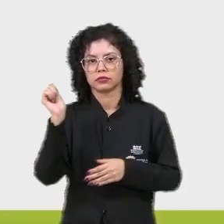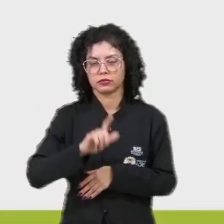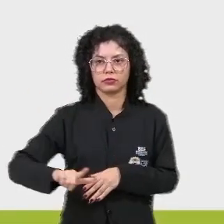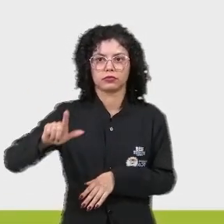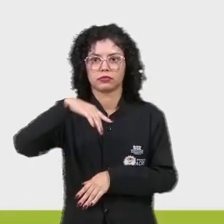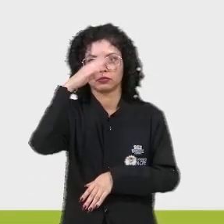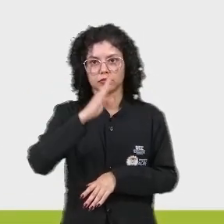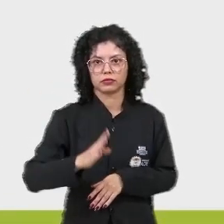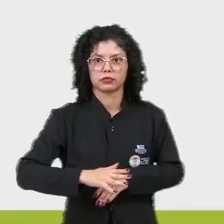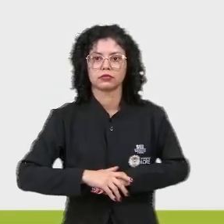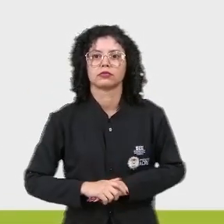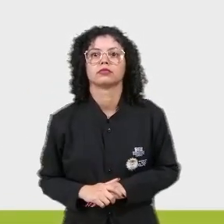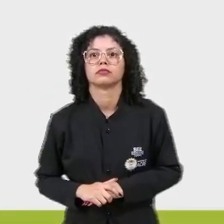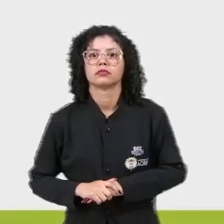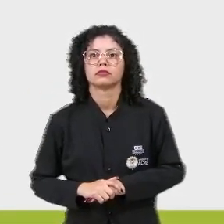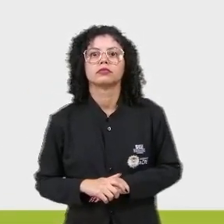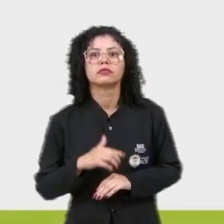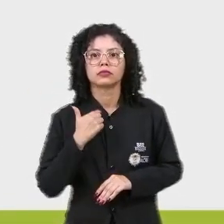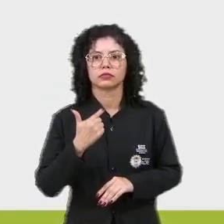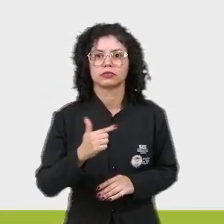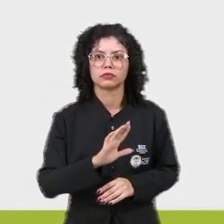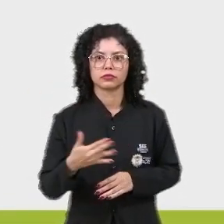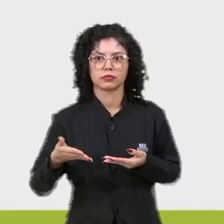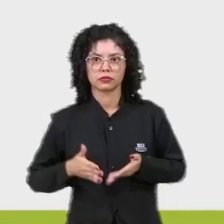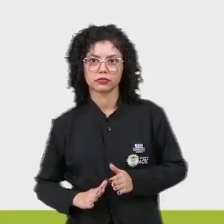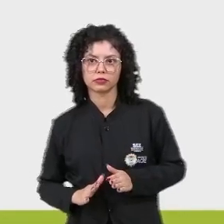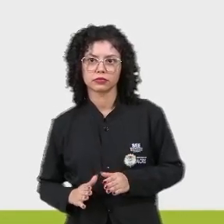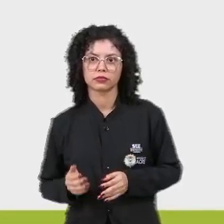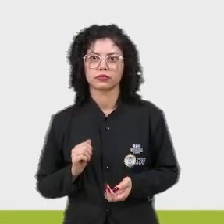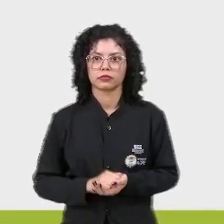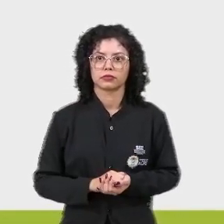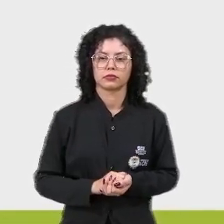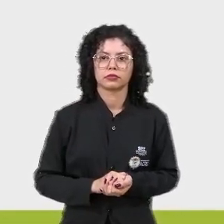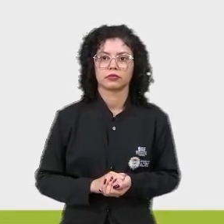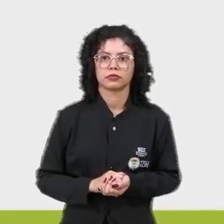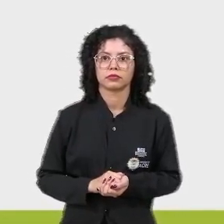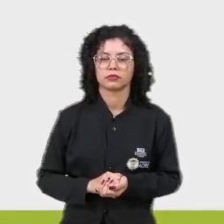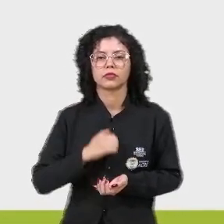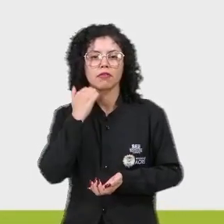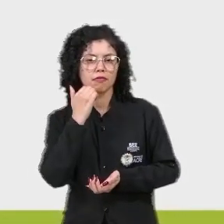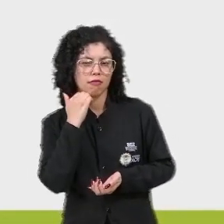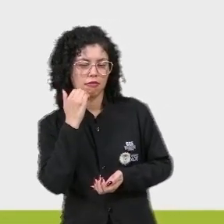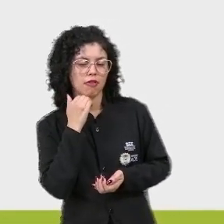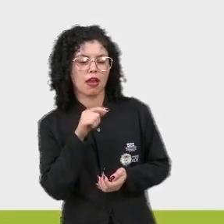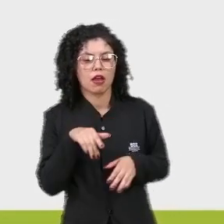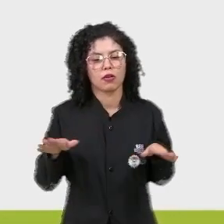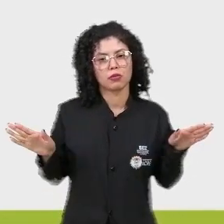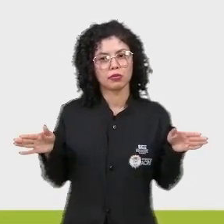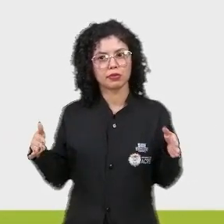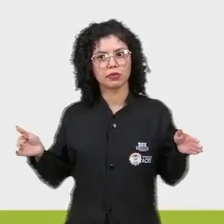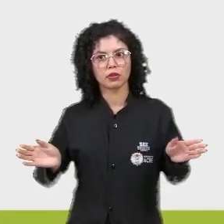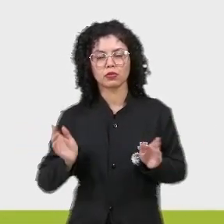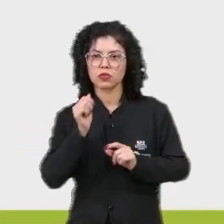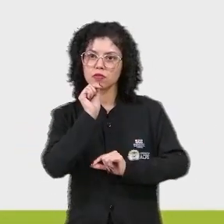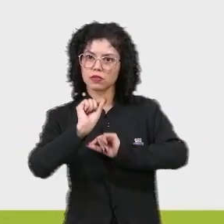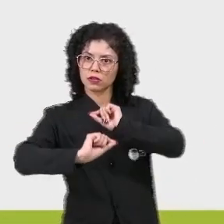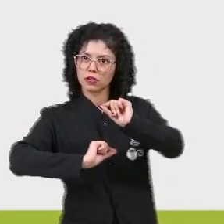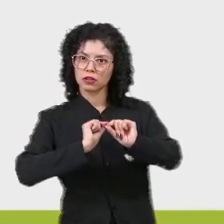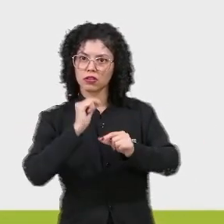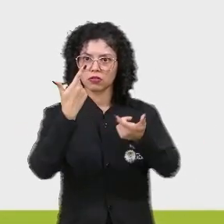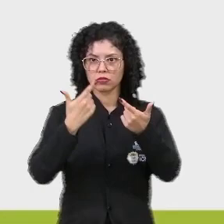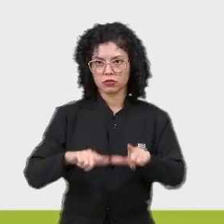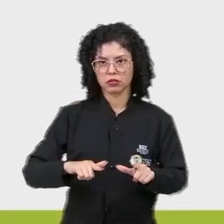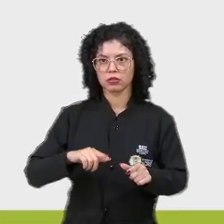literatura brasileira. Texto 2. Quando nasci, veio um anjo safado, o chato de um